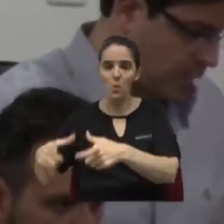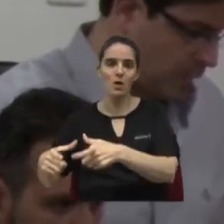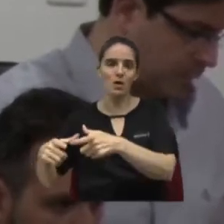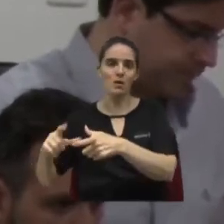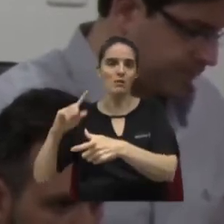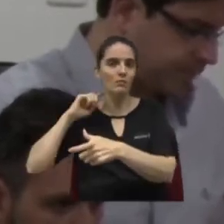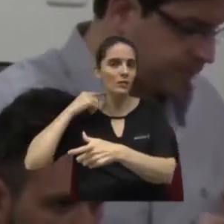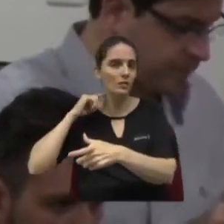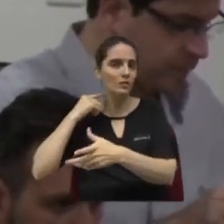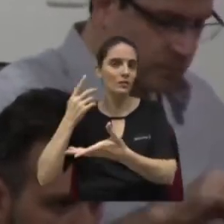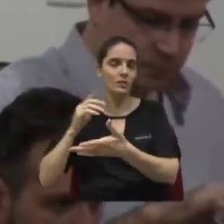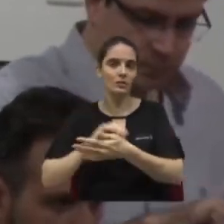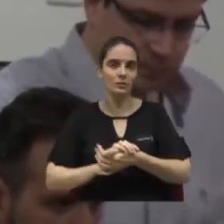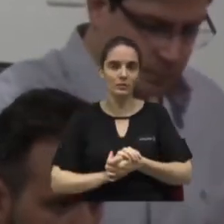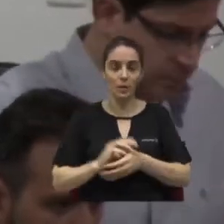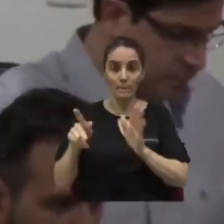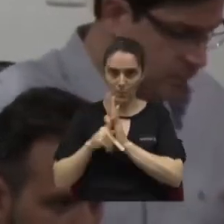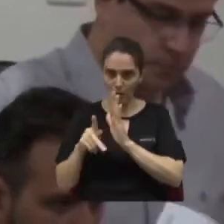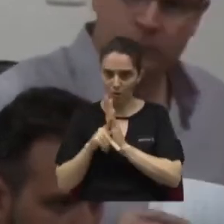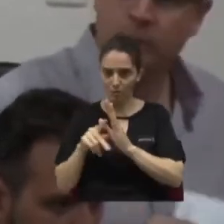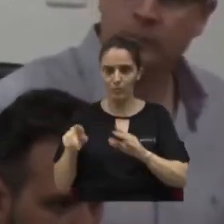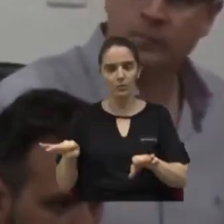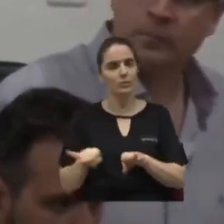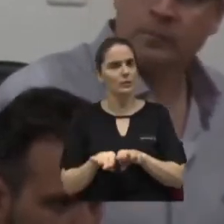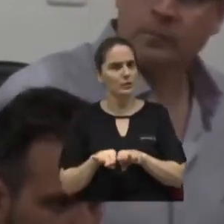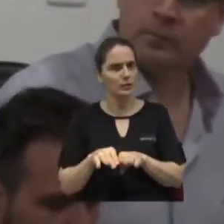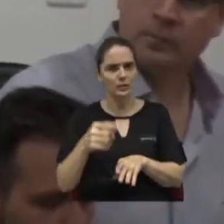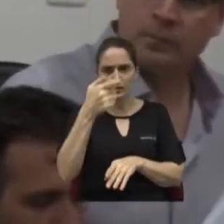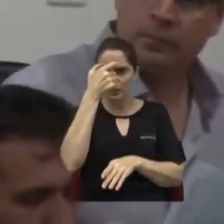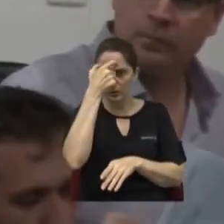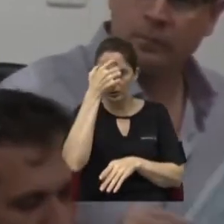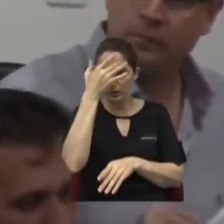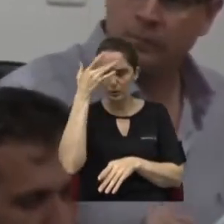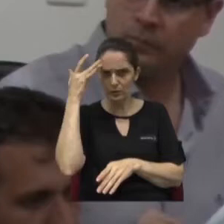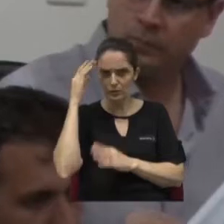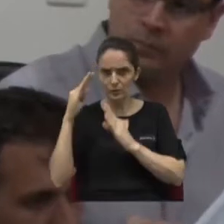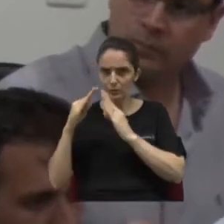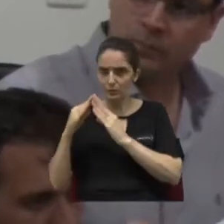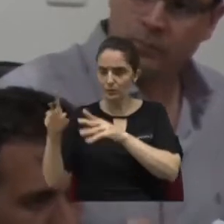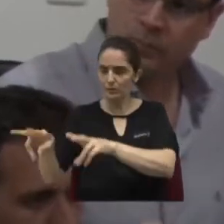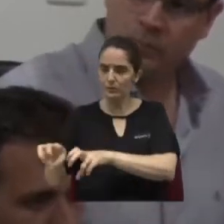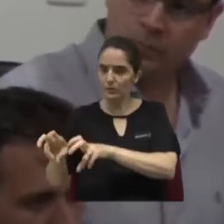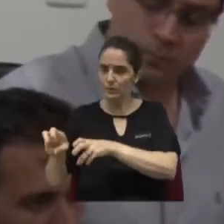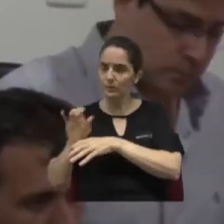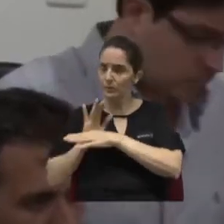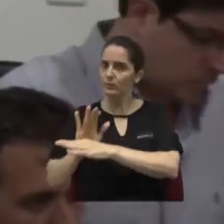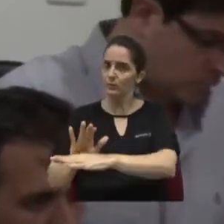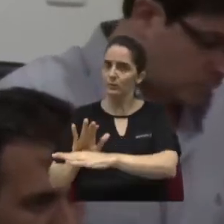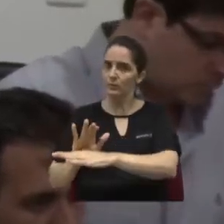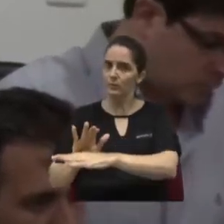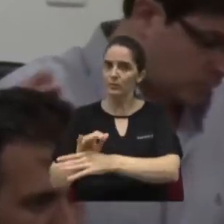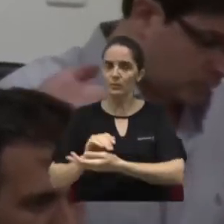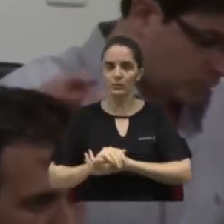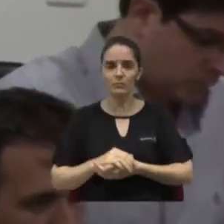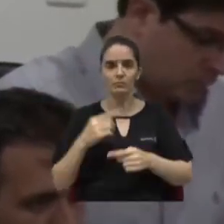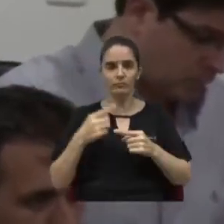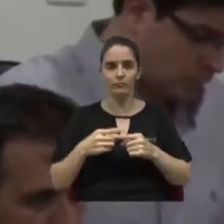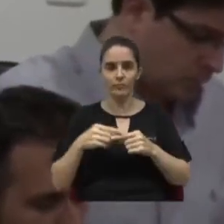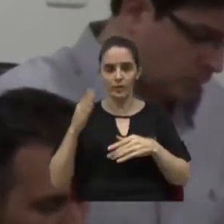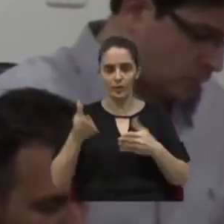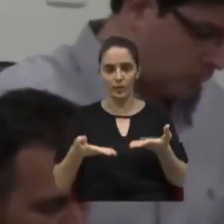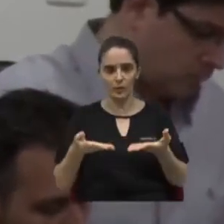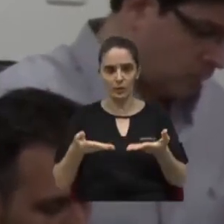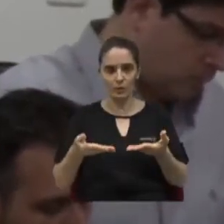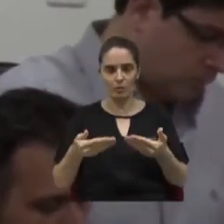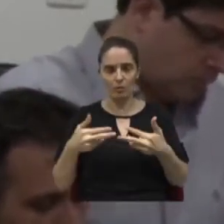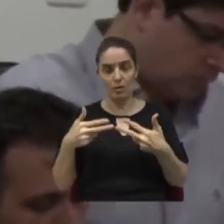mas também com uma conscientização dos moradores rurais de ajudarem, né? Agora tem várias associações, hoje